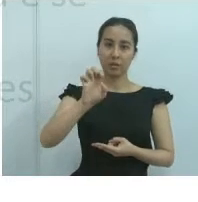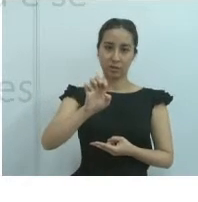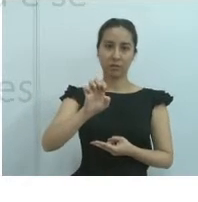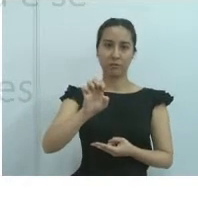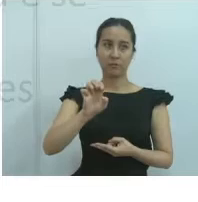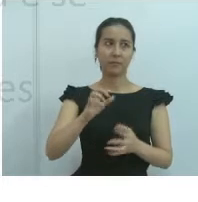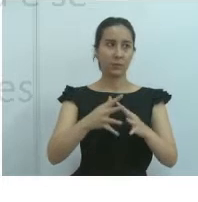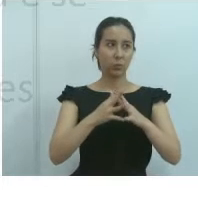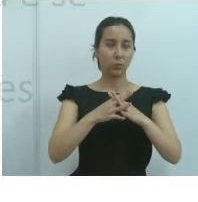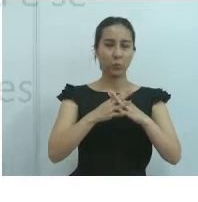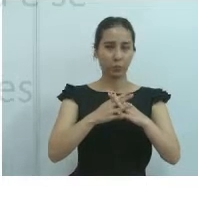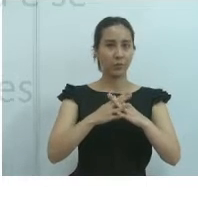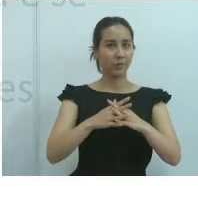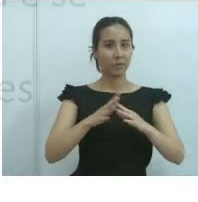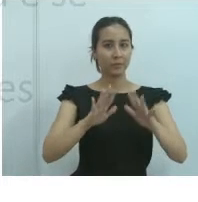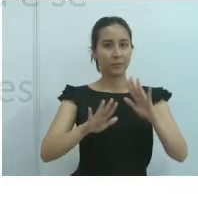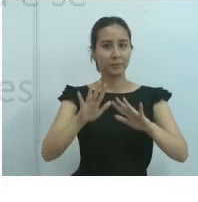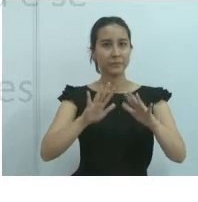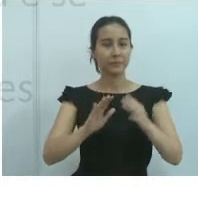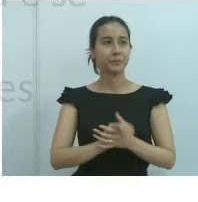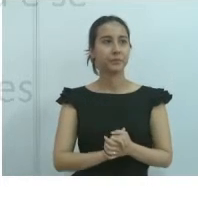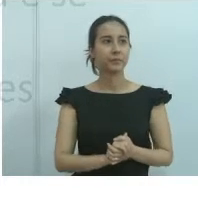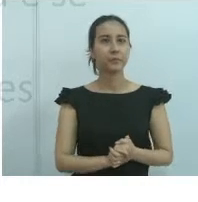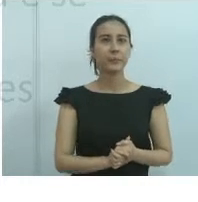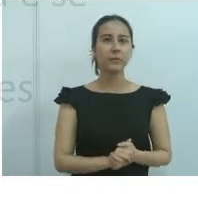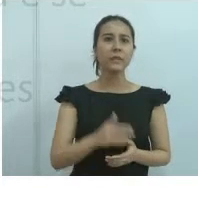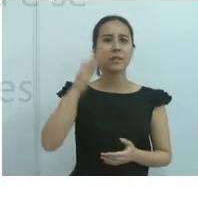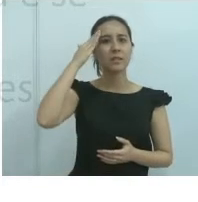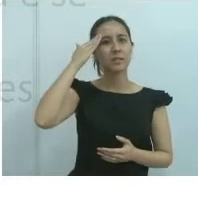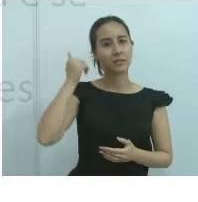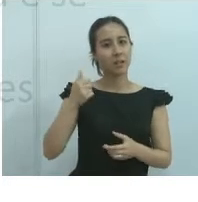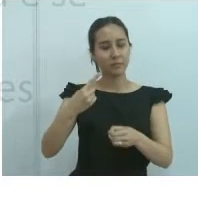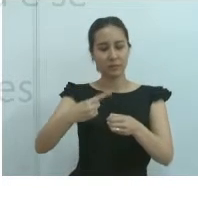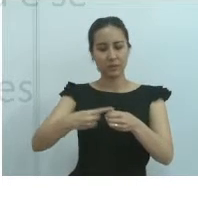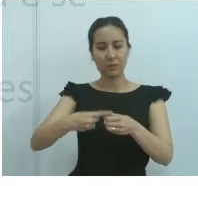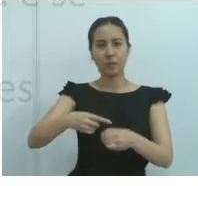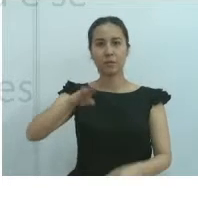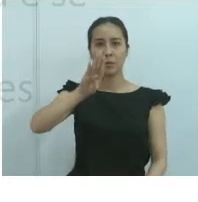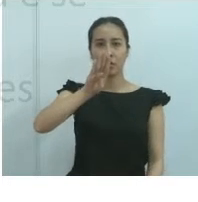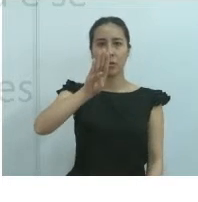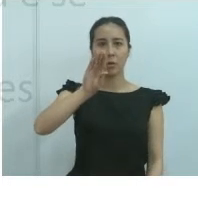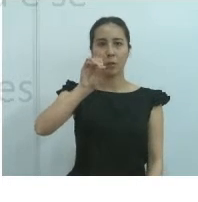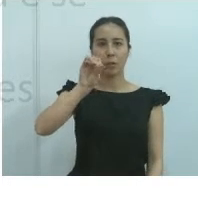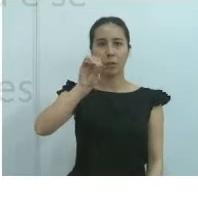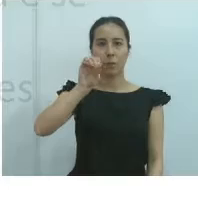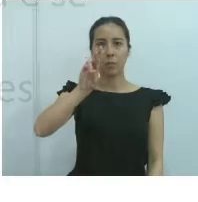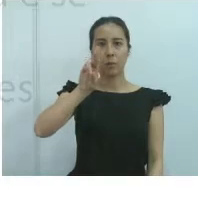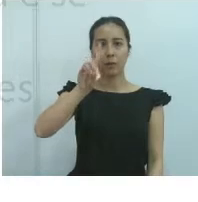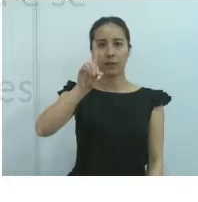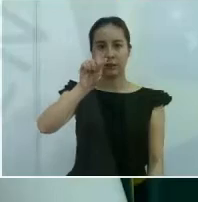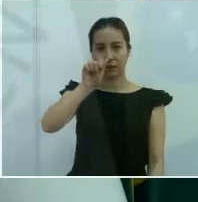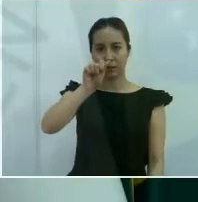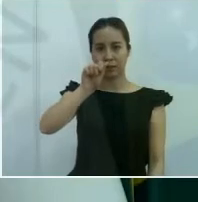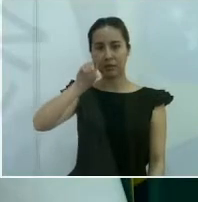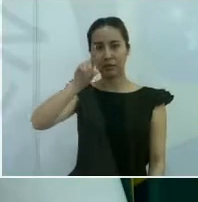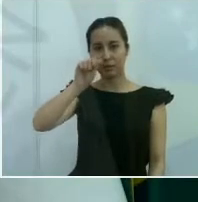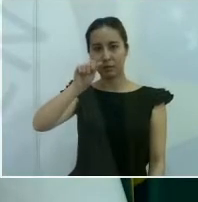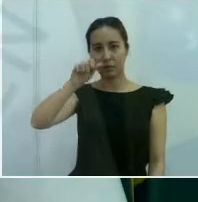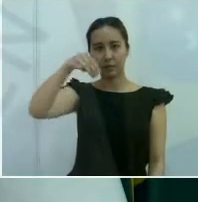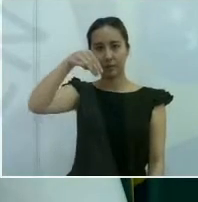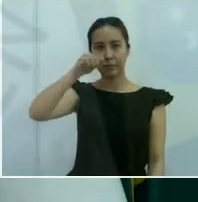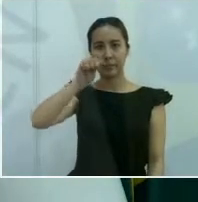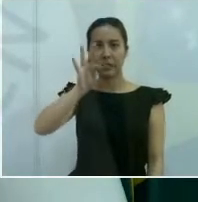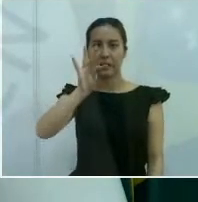chegado em borda da mata borda da mata aqui pertinho de ouro fino mas de borda da mata a condição deve dá